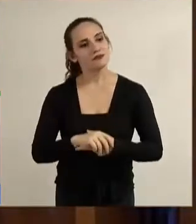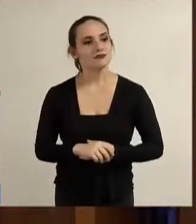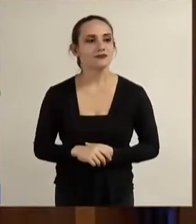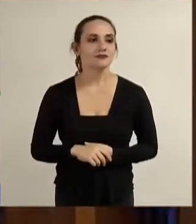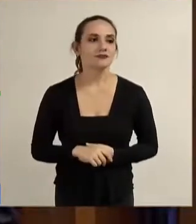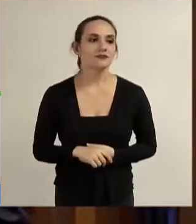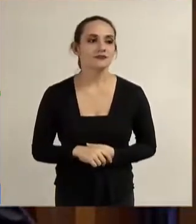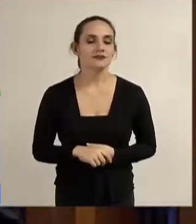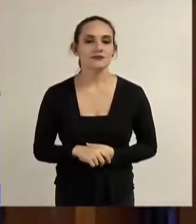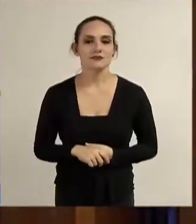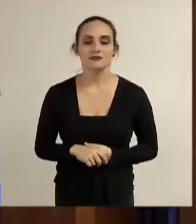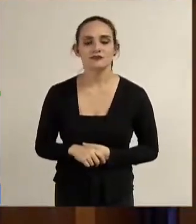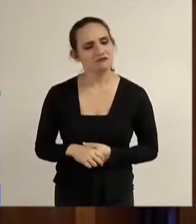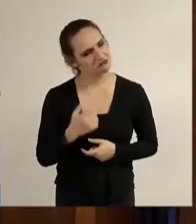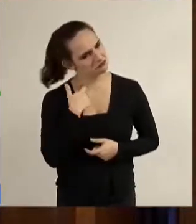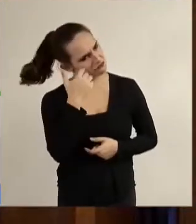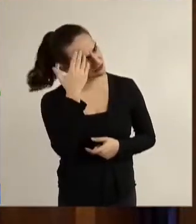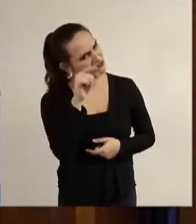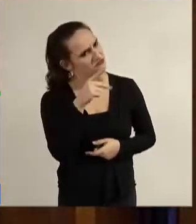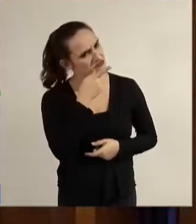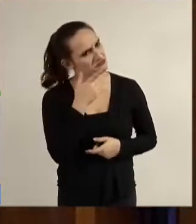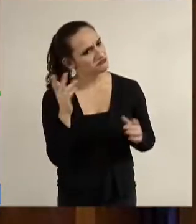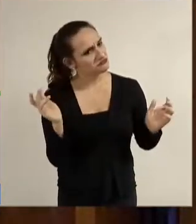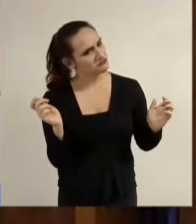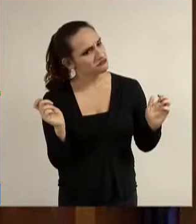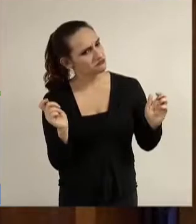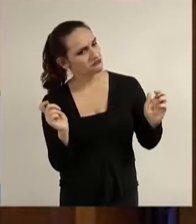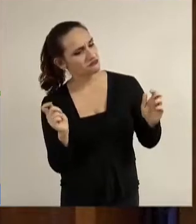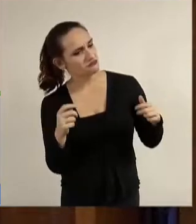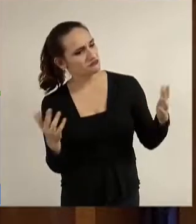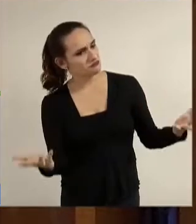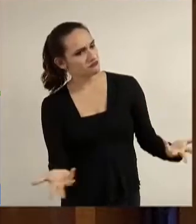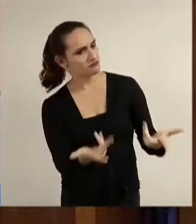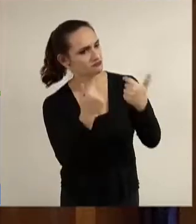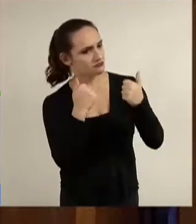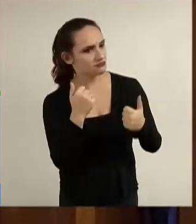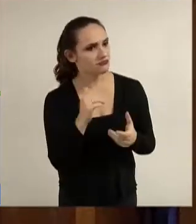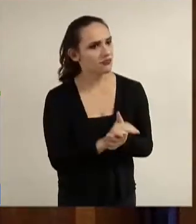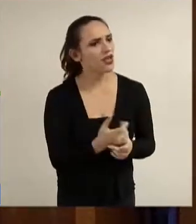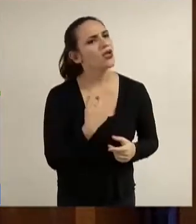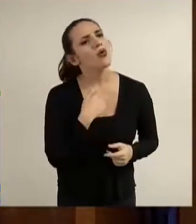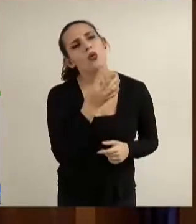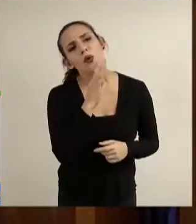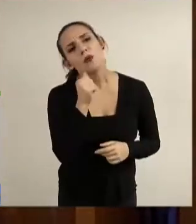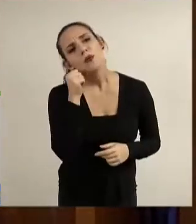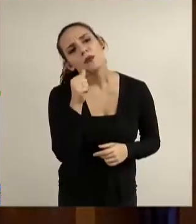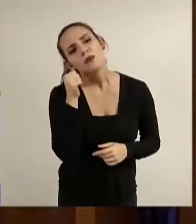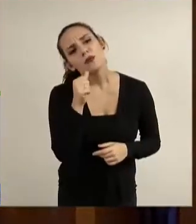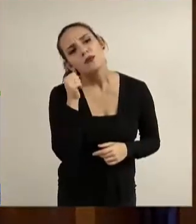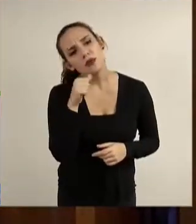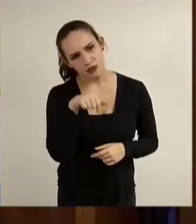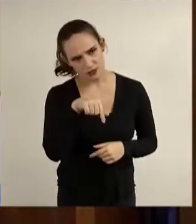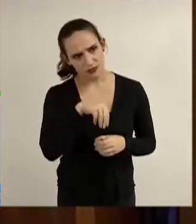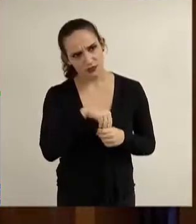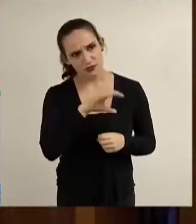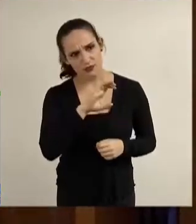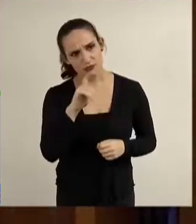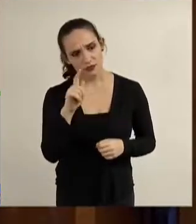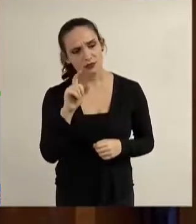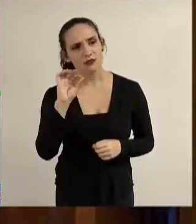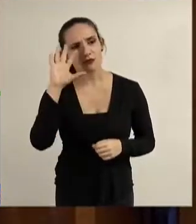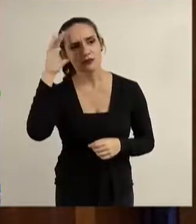Eu agradeço e Vossa Excelência fala com muita propriedade. Eu conheço um caso, deputado Marçal, de uma jovem aqui em Campo Grande que